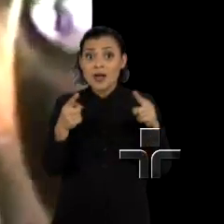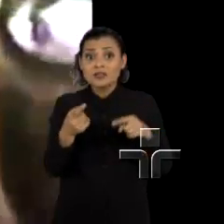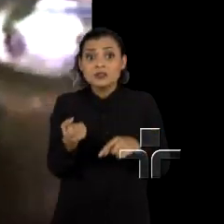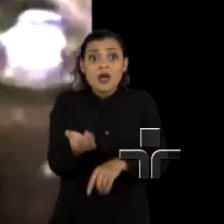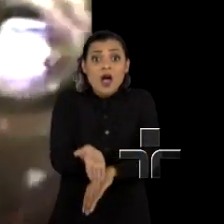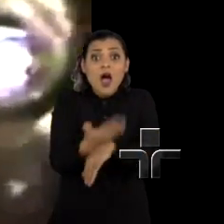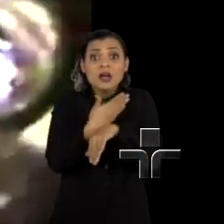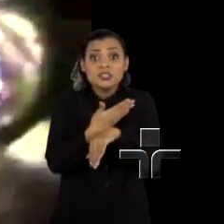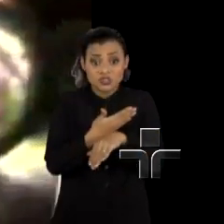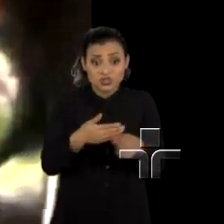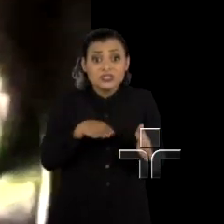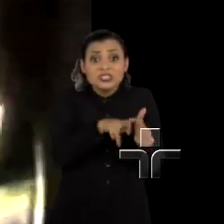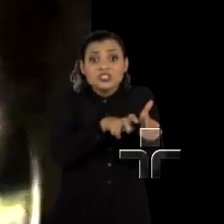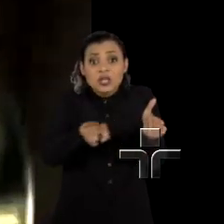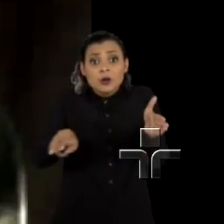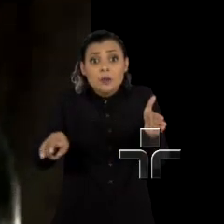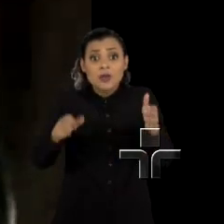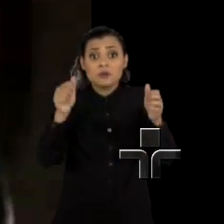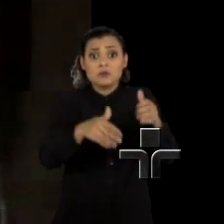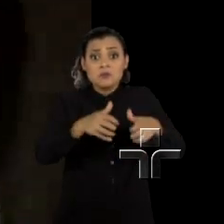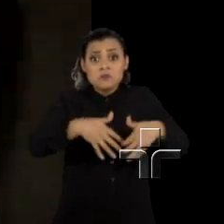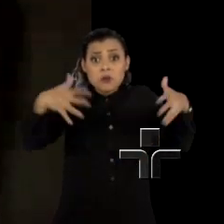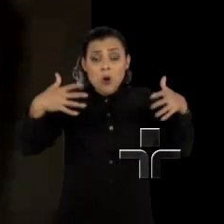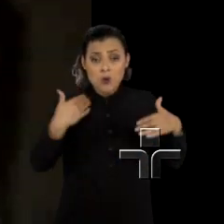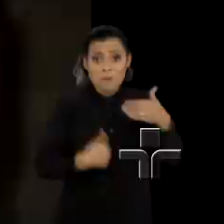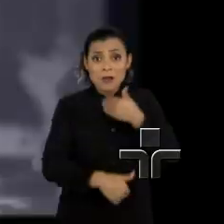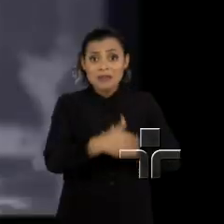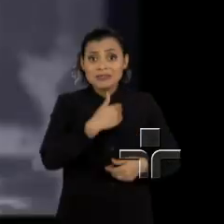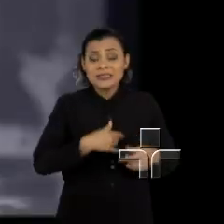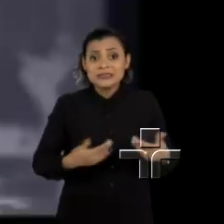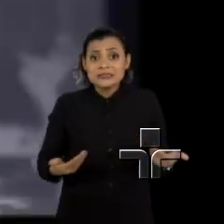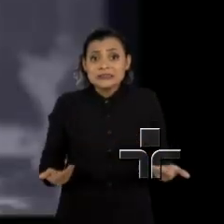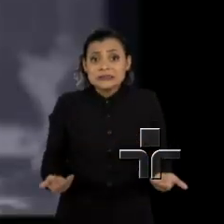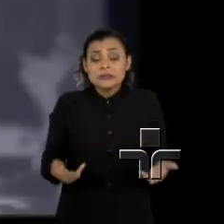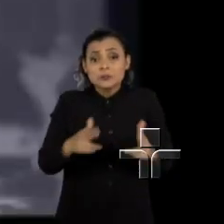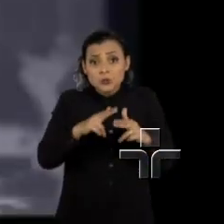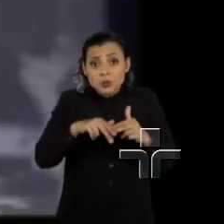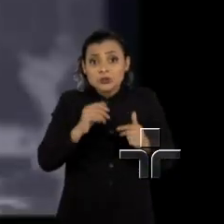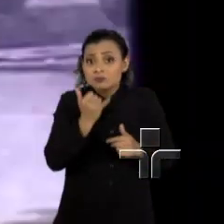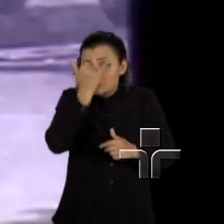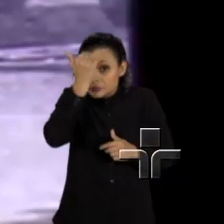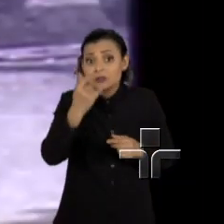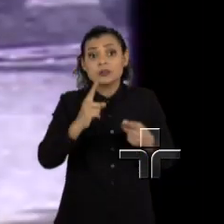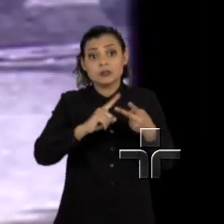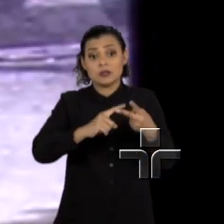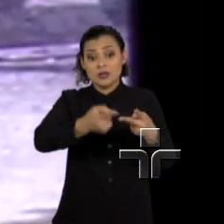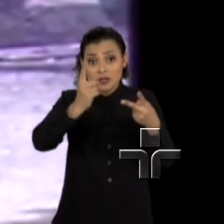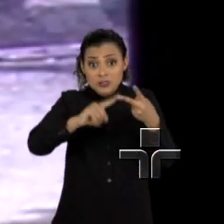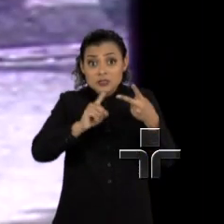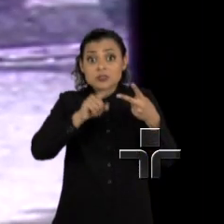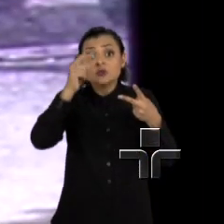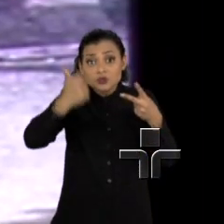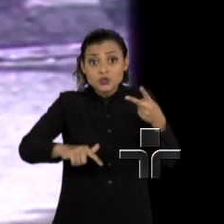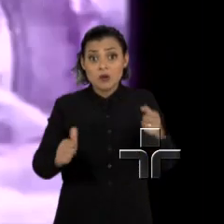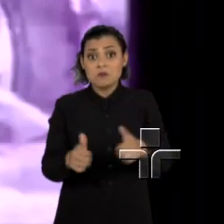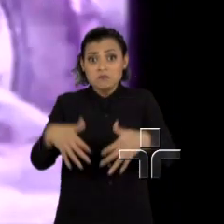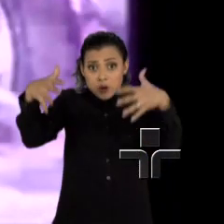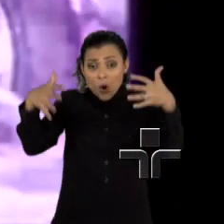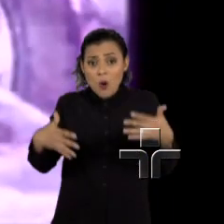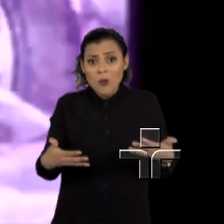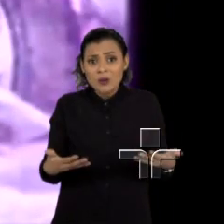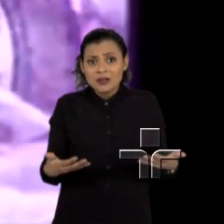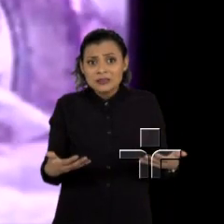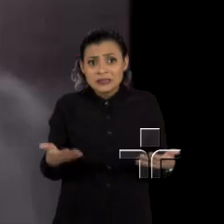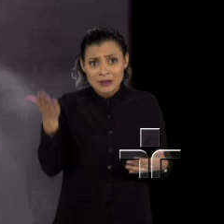no estacionamento, matando o sargento e ferindo o capitão. Instantes depois, uma segunda bomba explodiu na caixa de força.